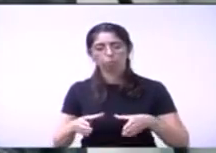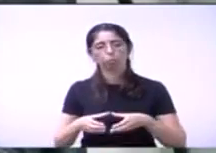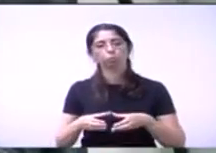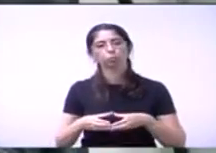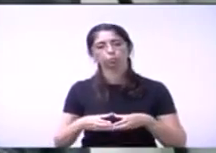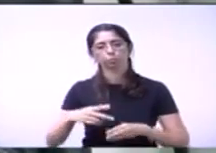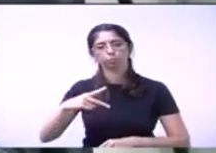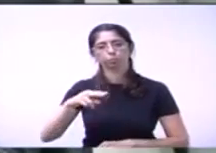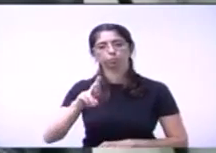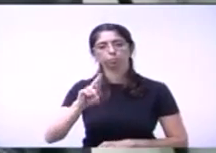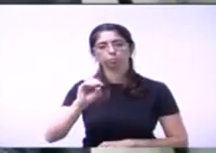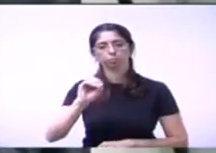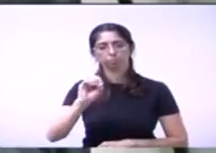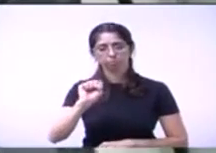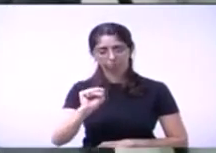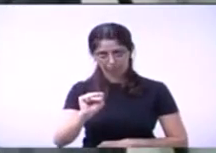PROS.